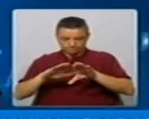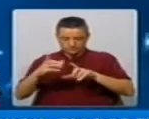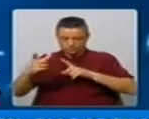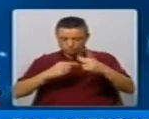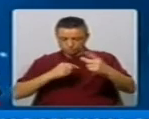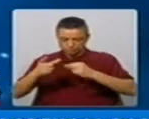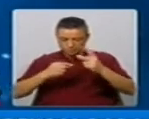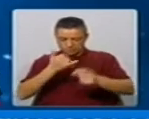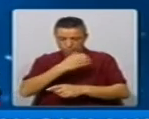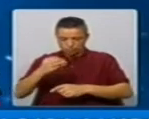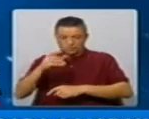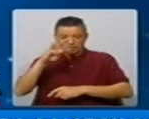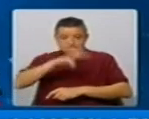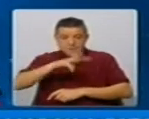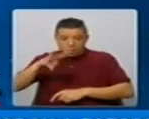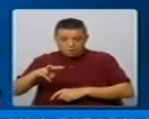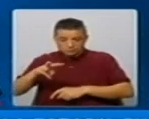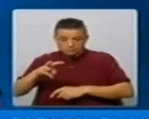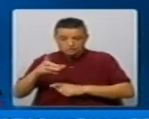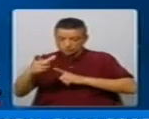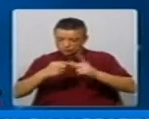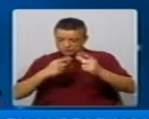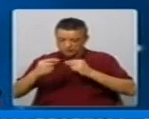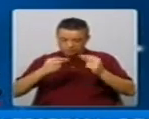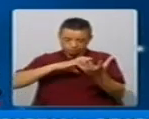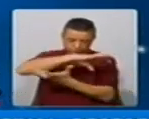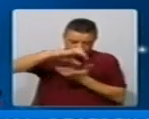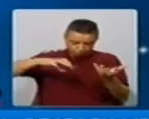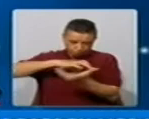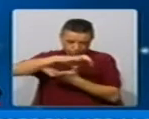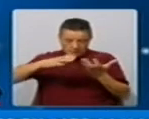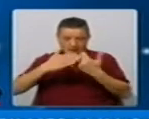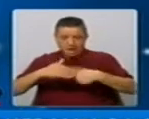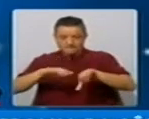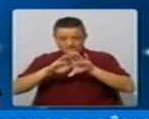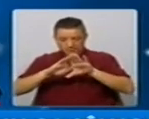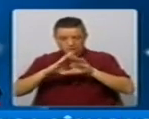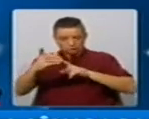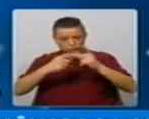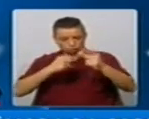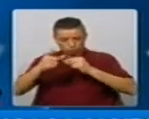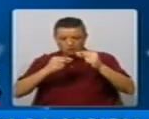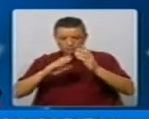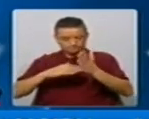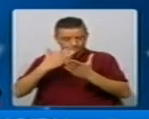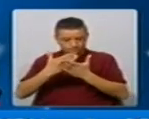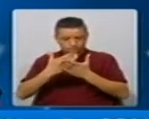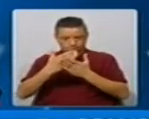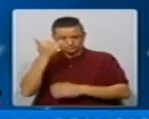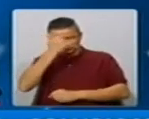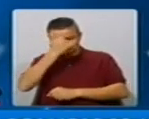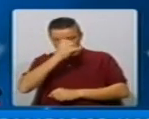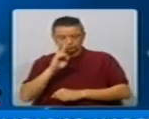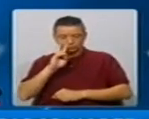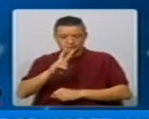cerca de 200 milhões de estrelas vagabundas no meio deste enxame. E essas estrelas até contribuem com brilho para o próprio enxame. Esta simulação que nós estamos a ver é